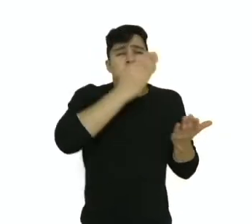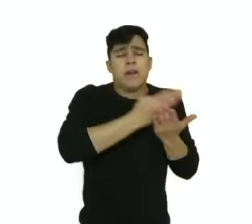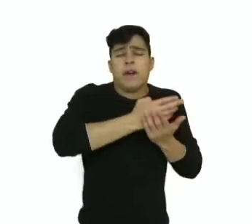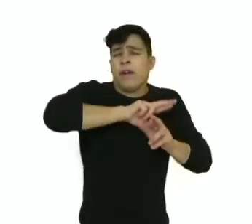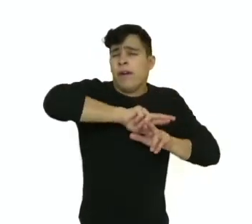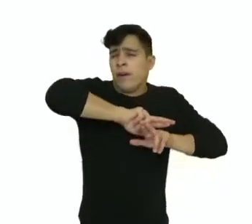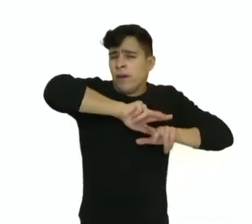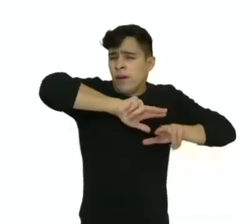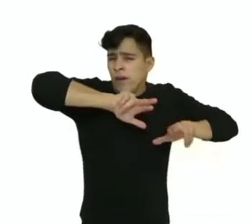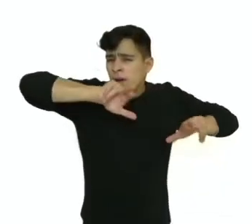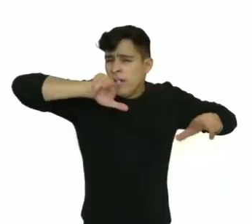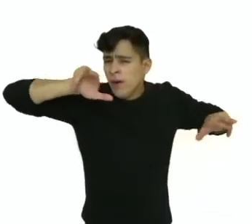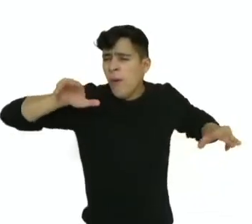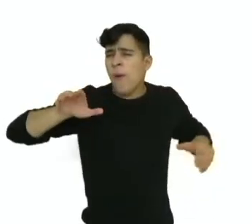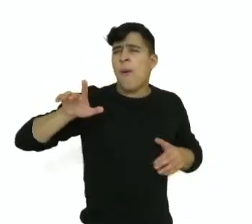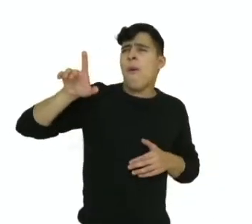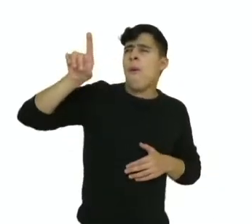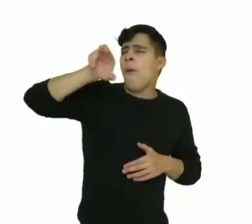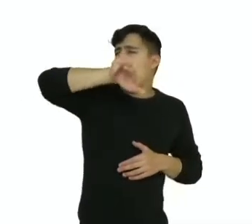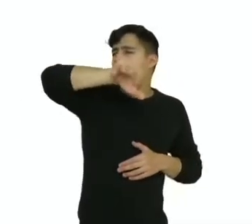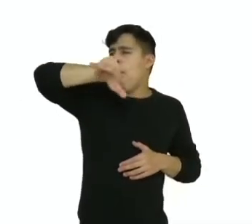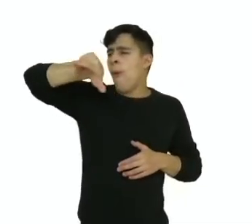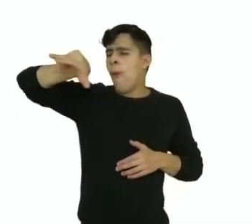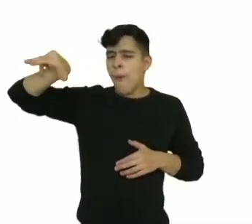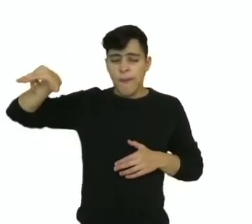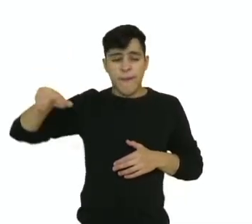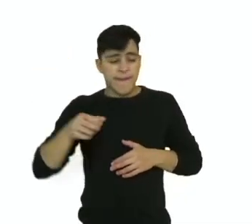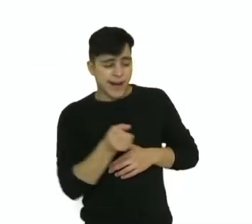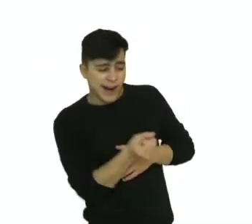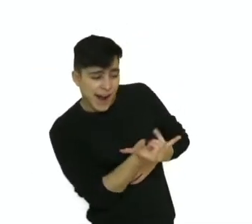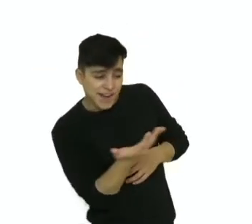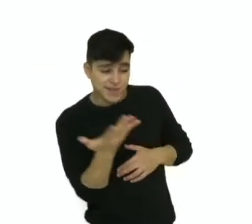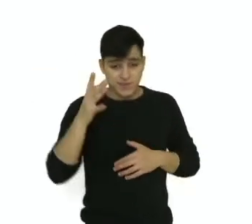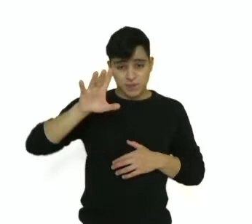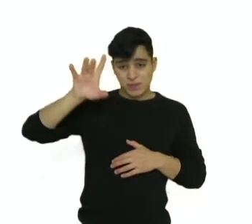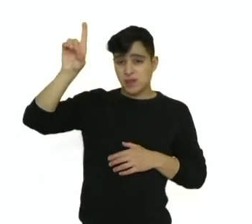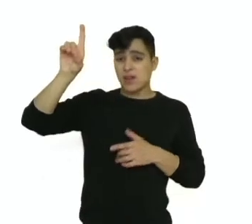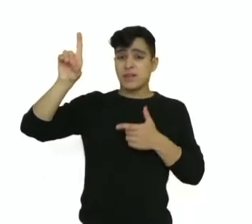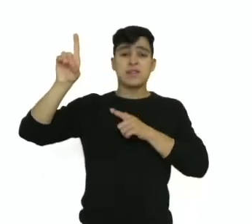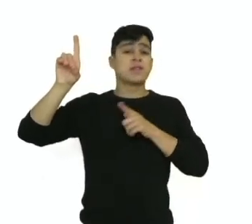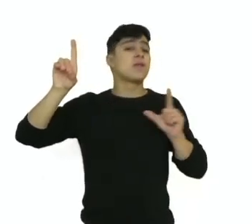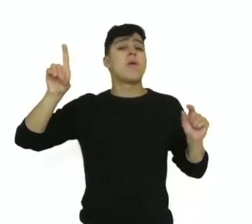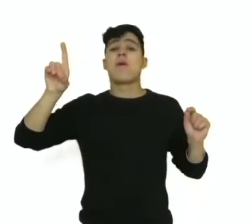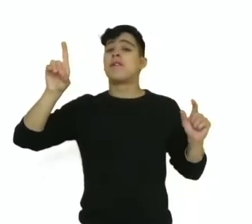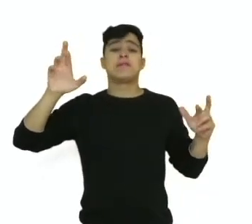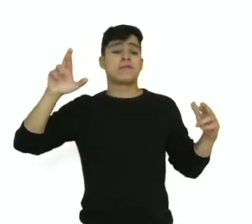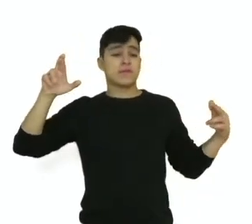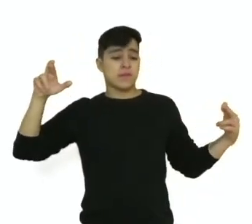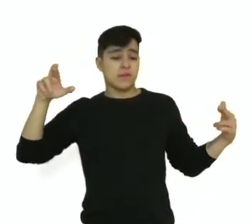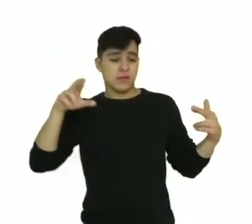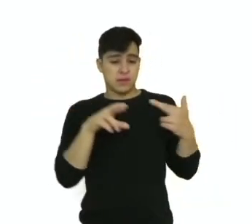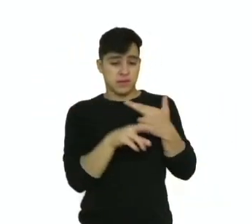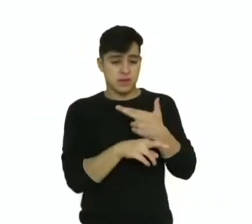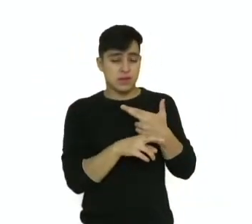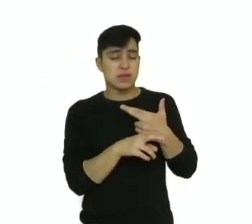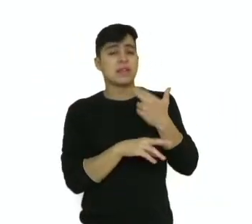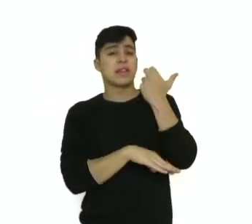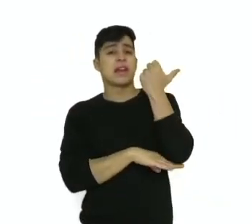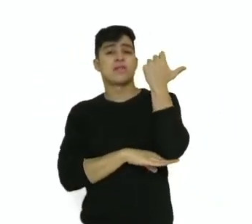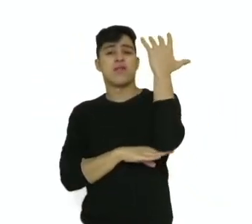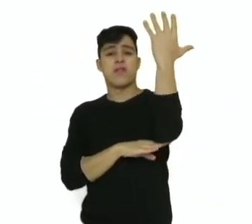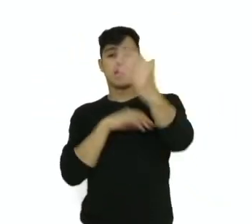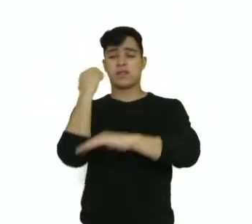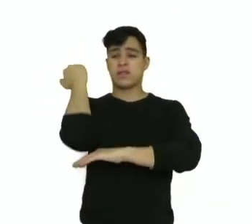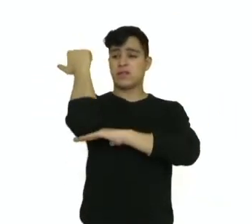seja, acreditavam em vários deuses. Algumas divindades estavam associadas a aspectos da natureza,